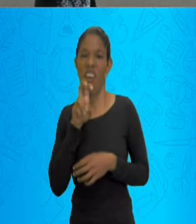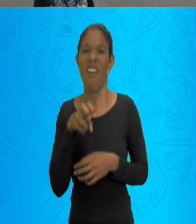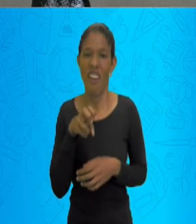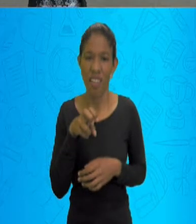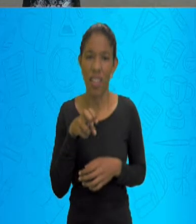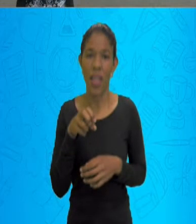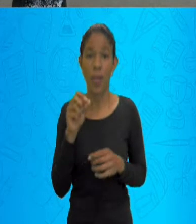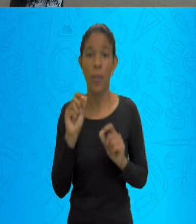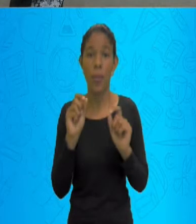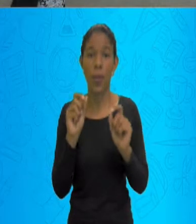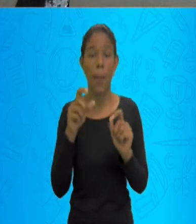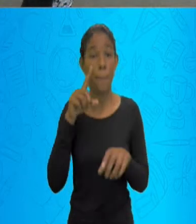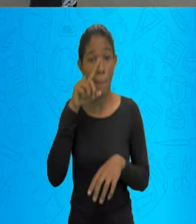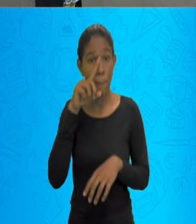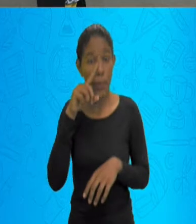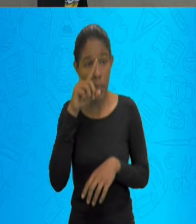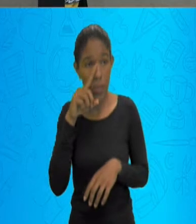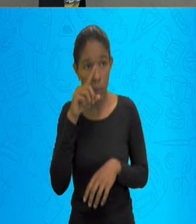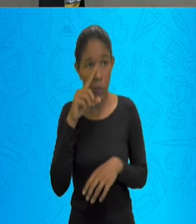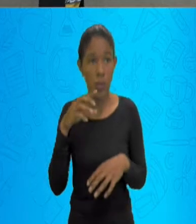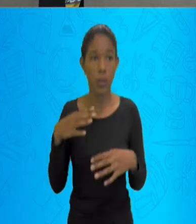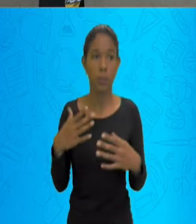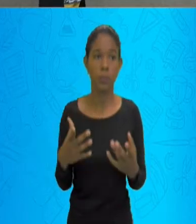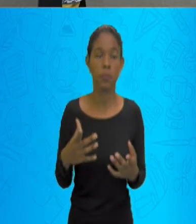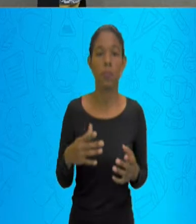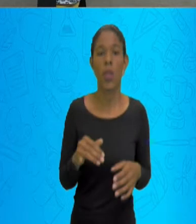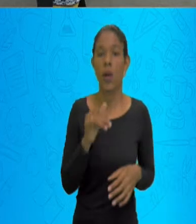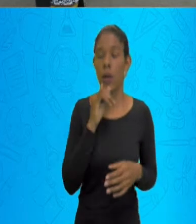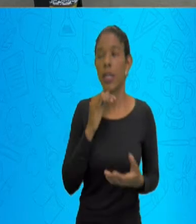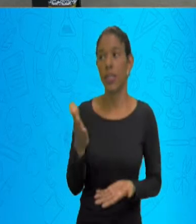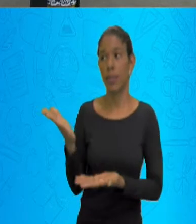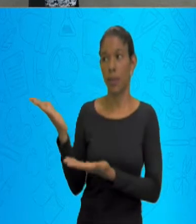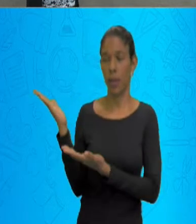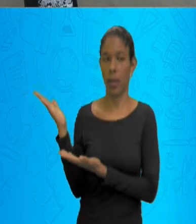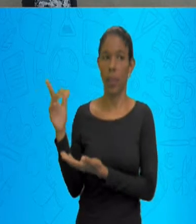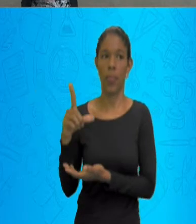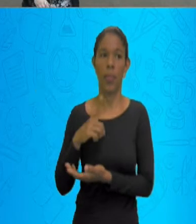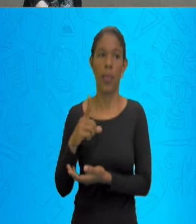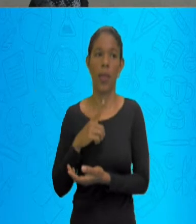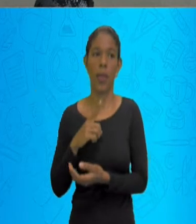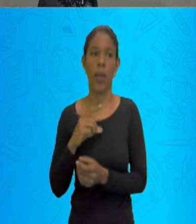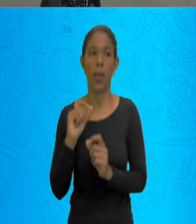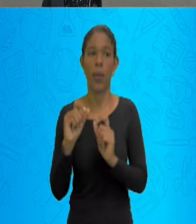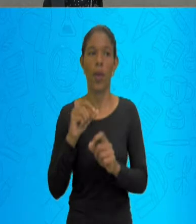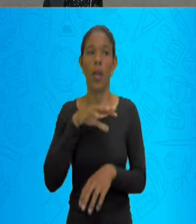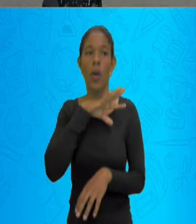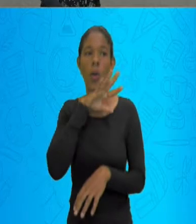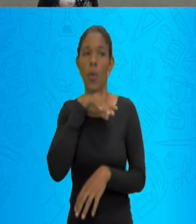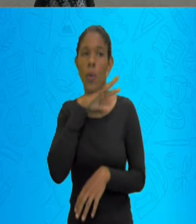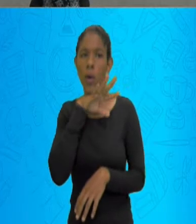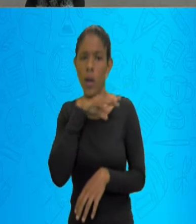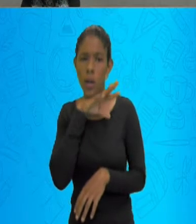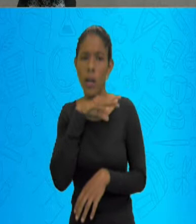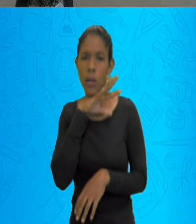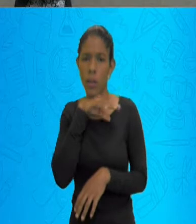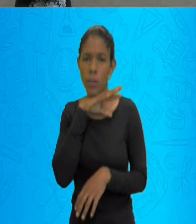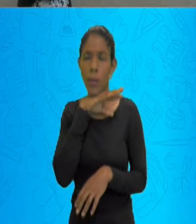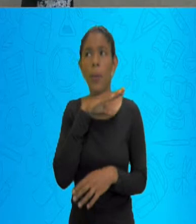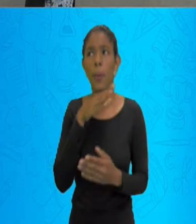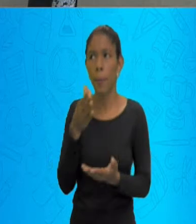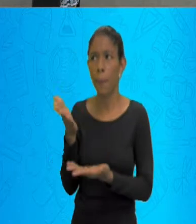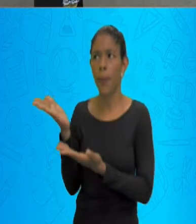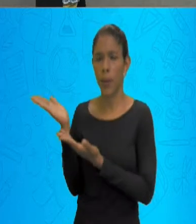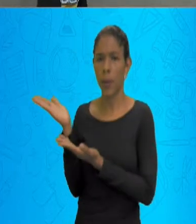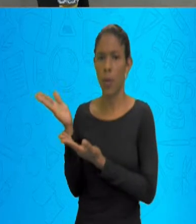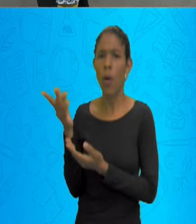olha, aqui nós temos a presença de uma camuflagem. Se a gente não olhar, se a gente olhar muito rápido,